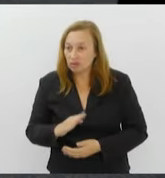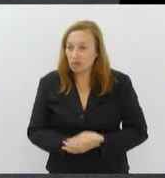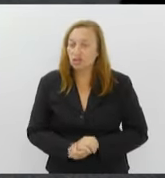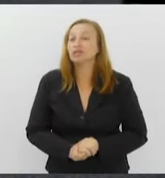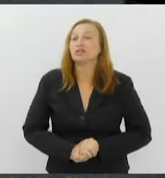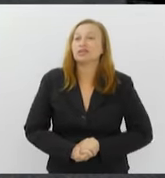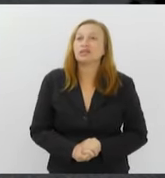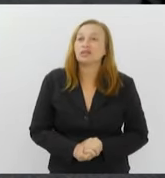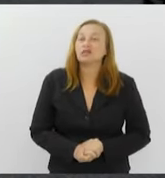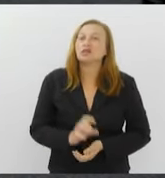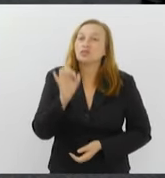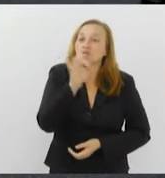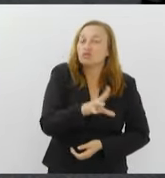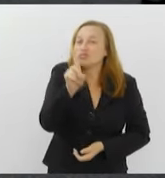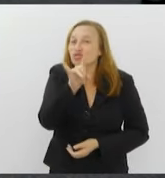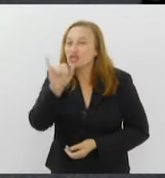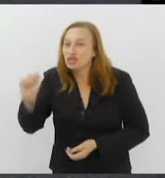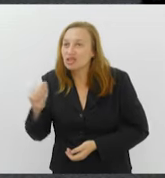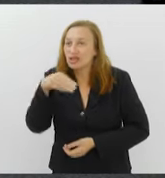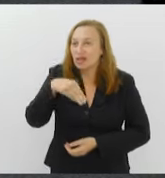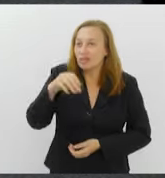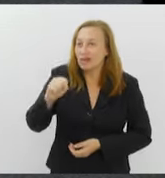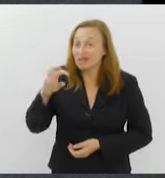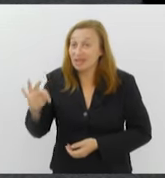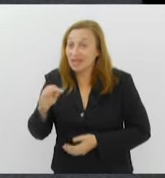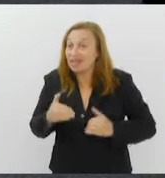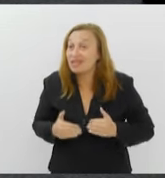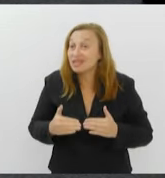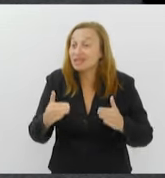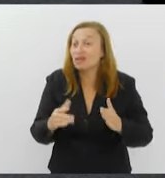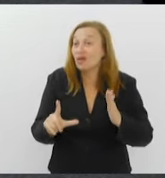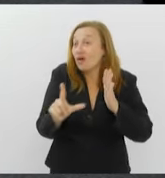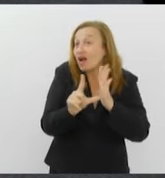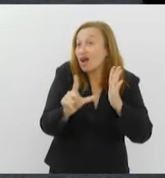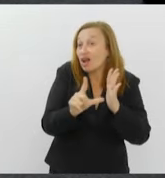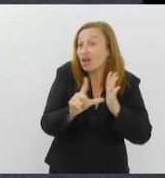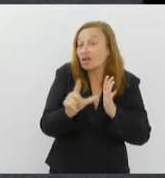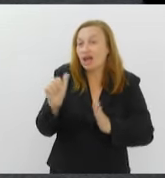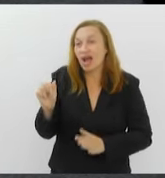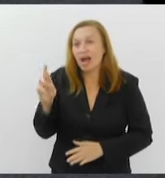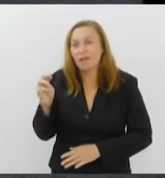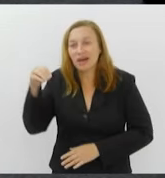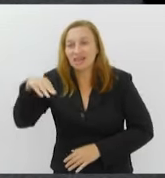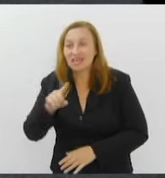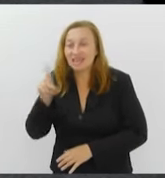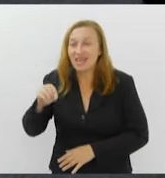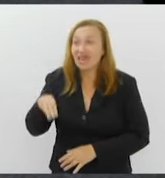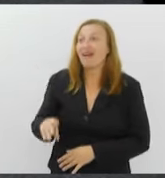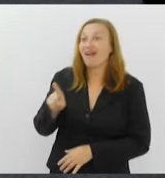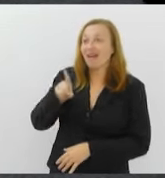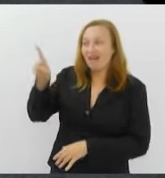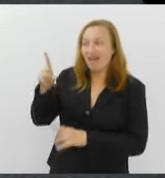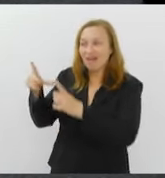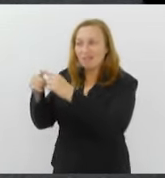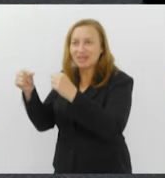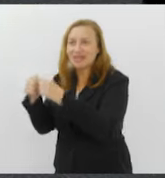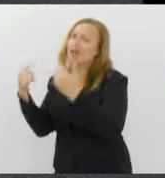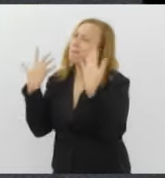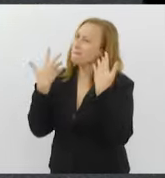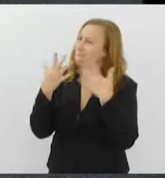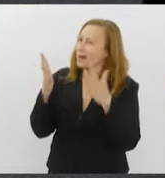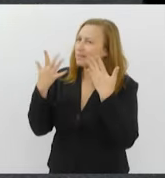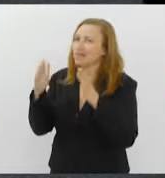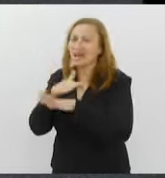Nos últimos dias, né, o MST inaugurou a sua loja do Armazém do Campo lá em Brasília, então também saudar todos